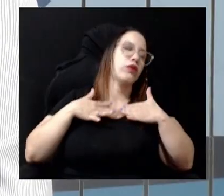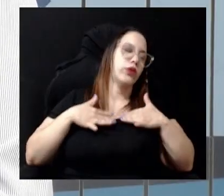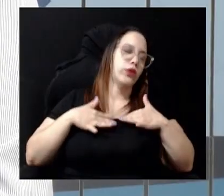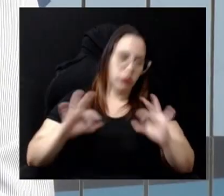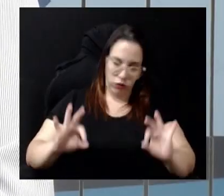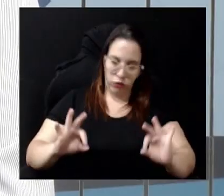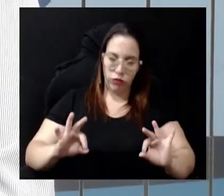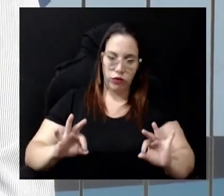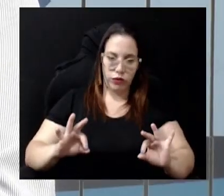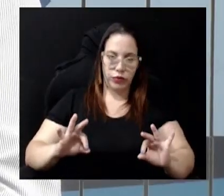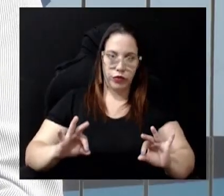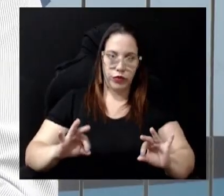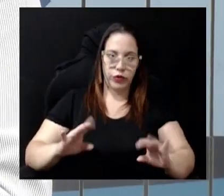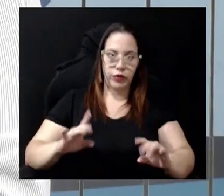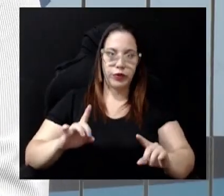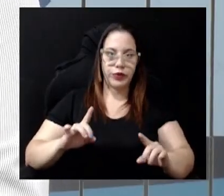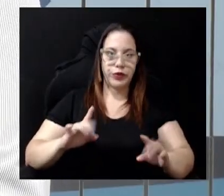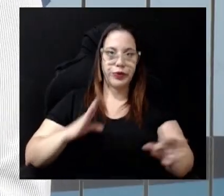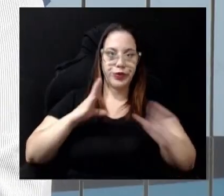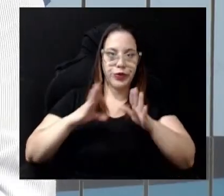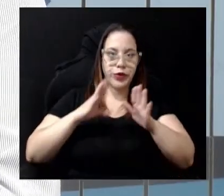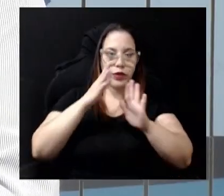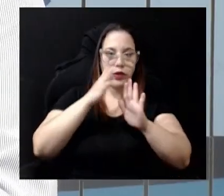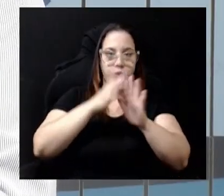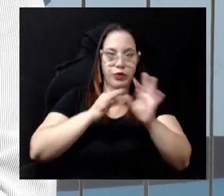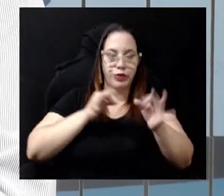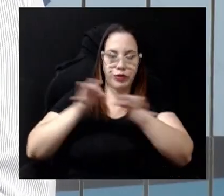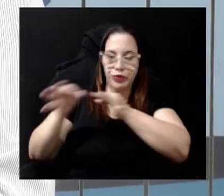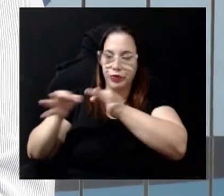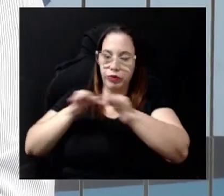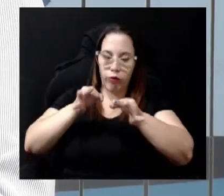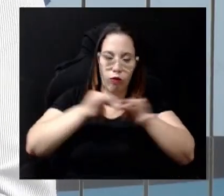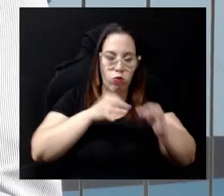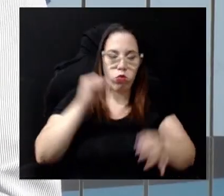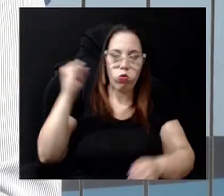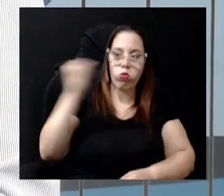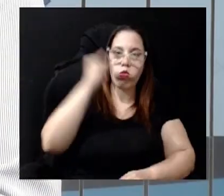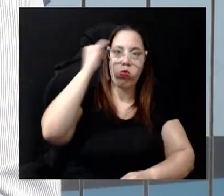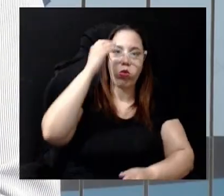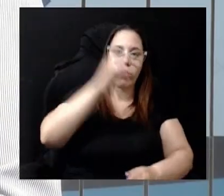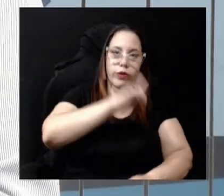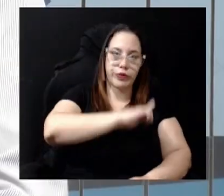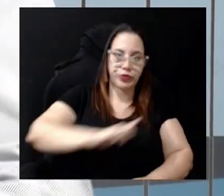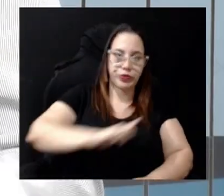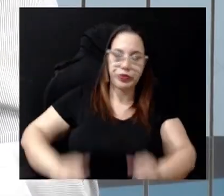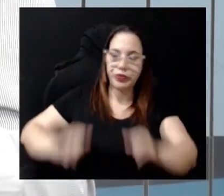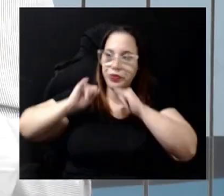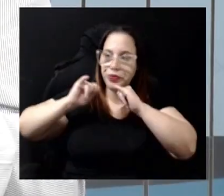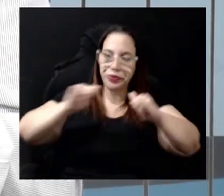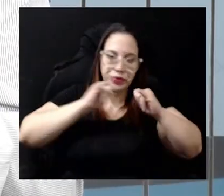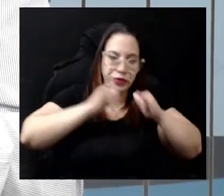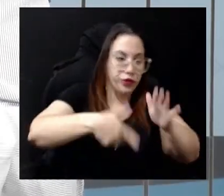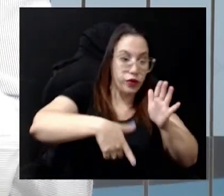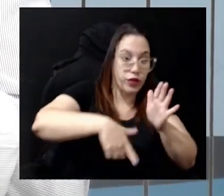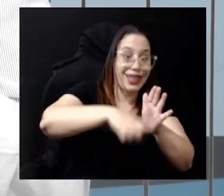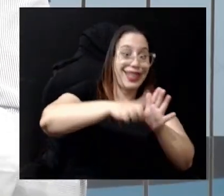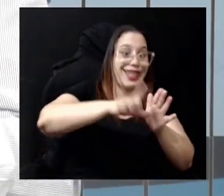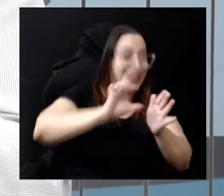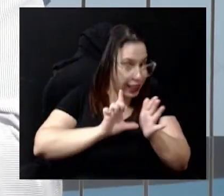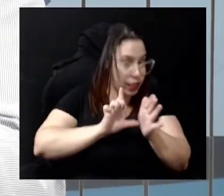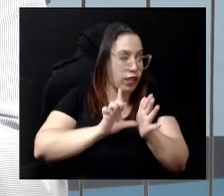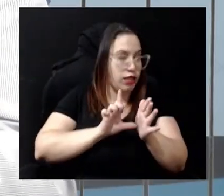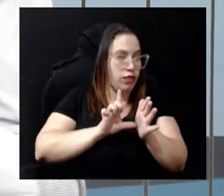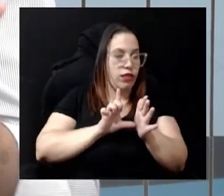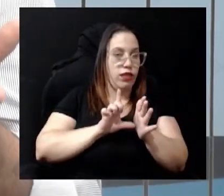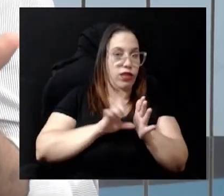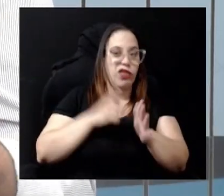gente tenha condições de planejar para isso. Por isso que é importante que o governo pudesse comunicar isso com grande antecedência. Se a gente olhar